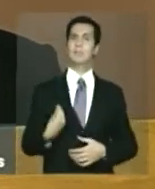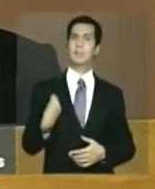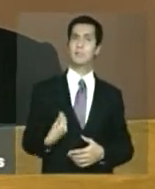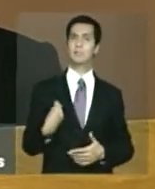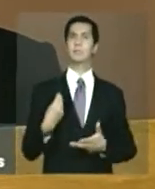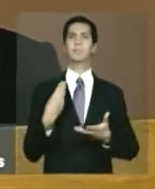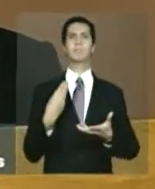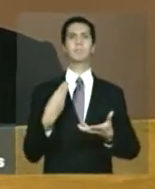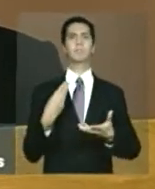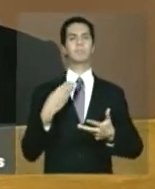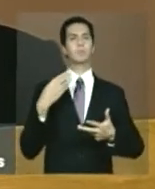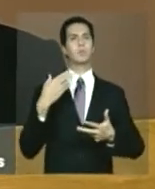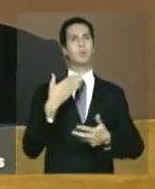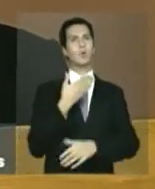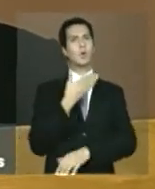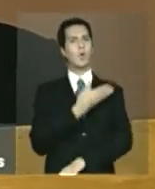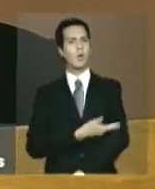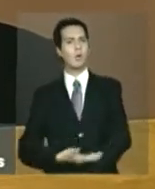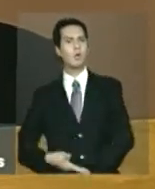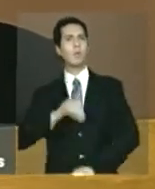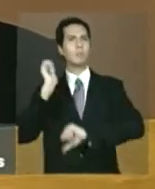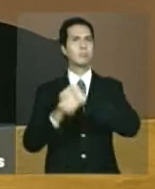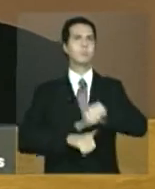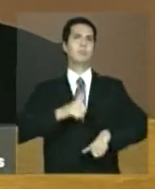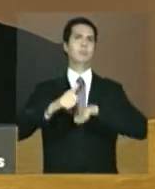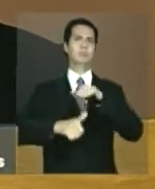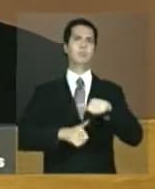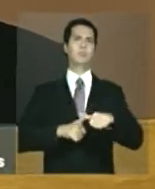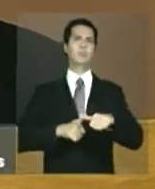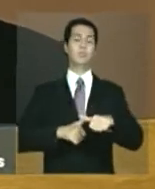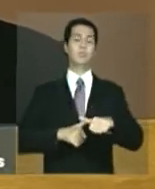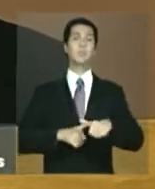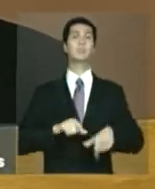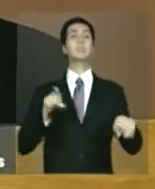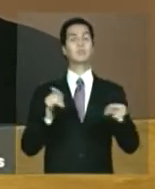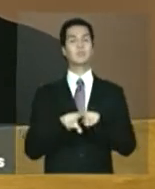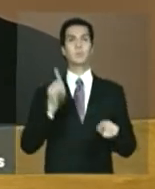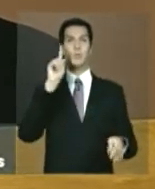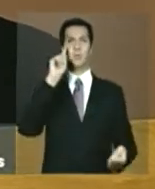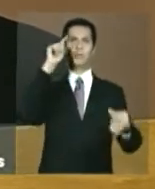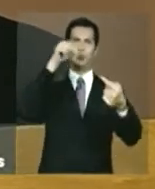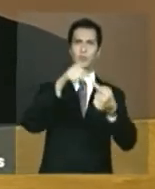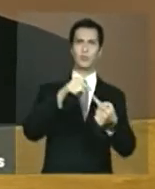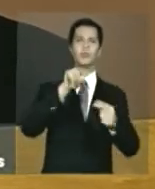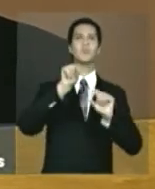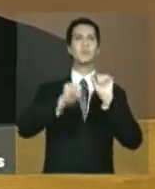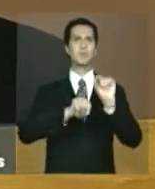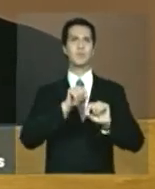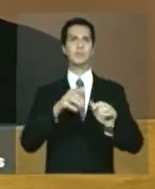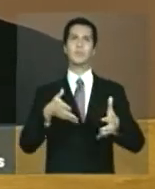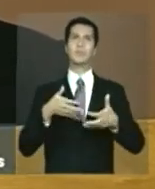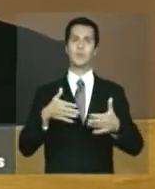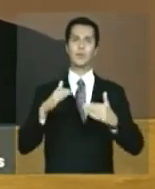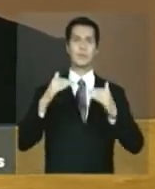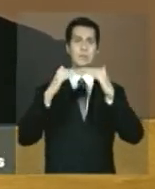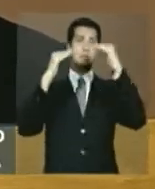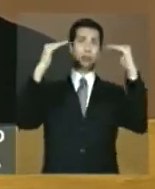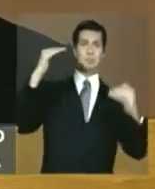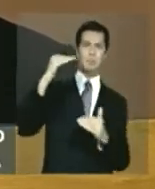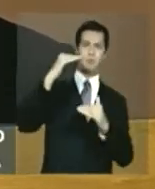de comportamento e ao mesmo tempo o tem como objetivo alterar estas